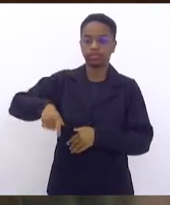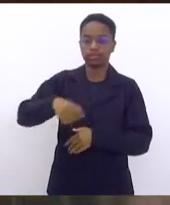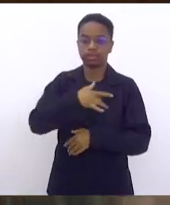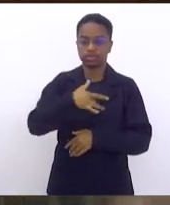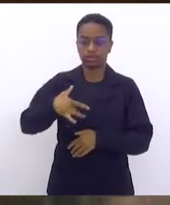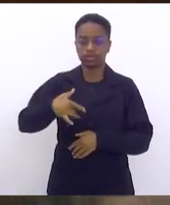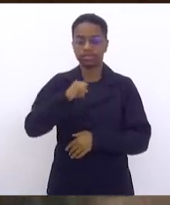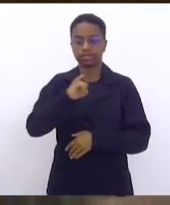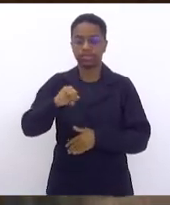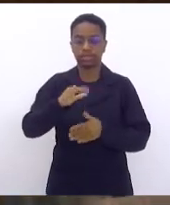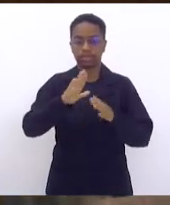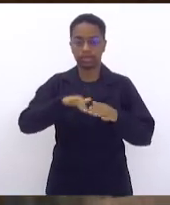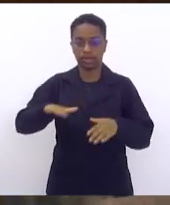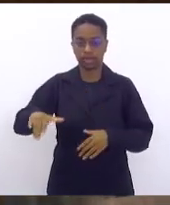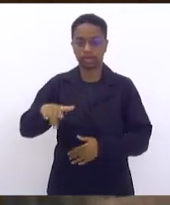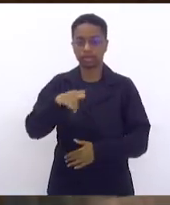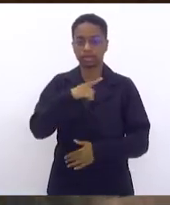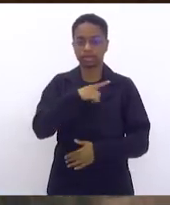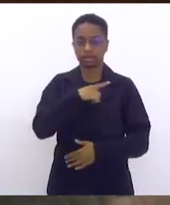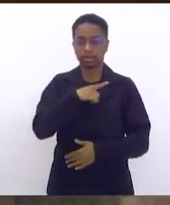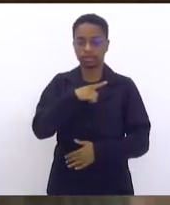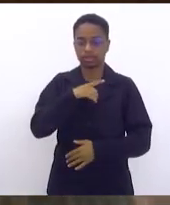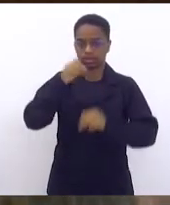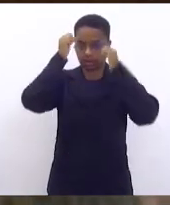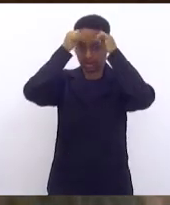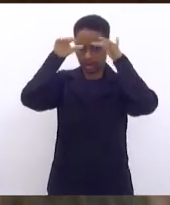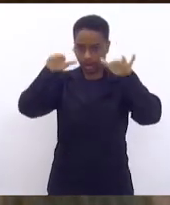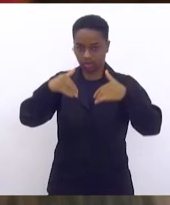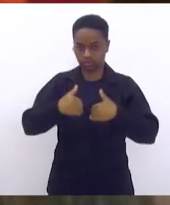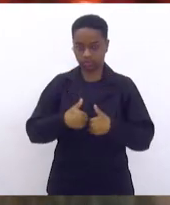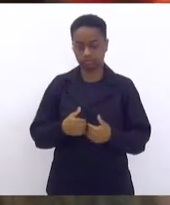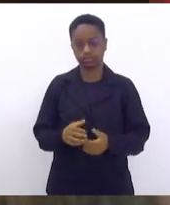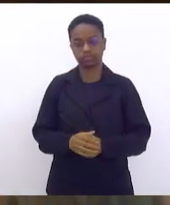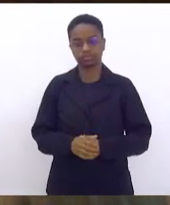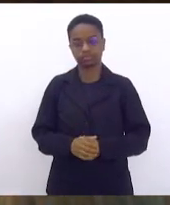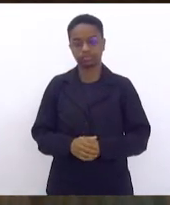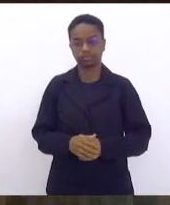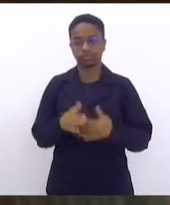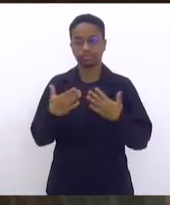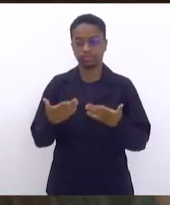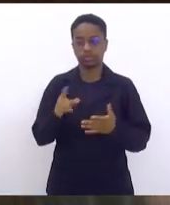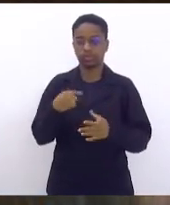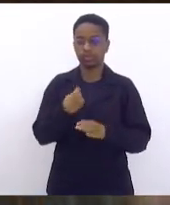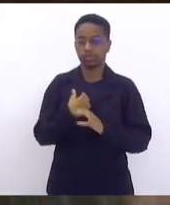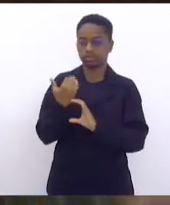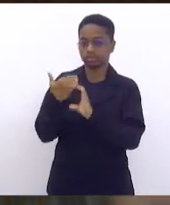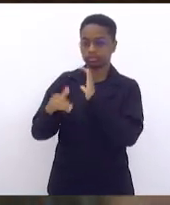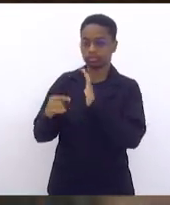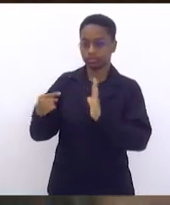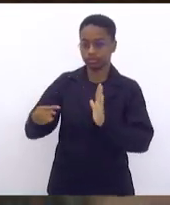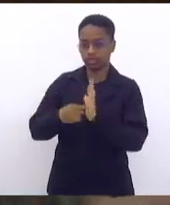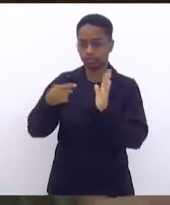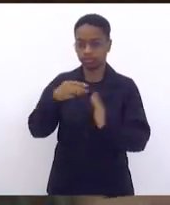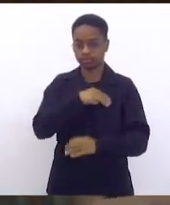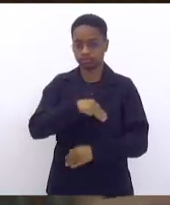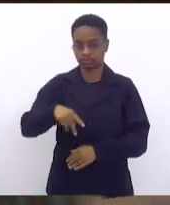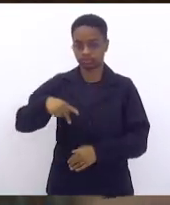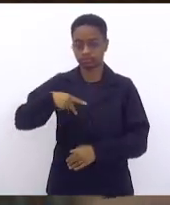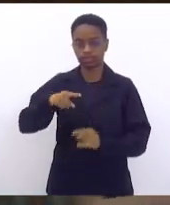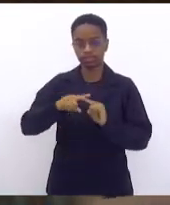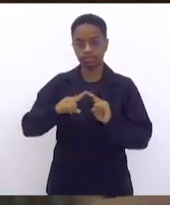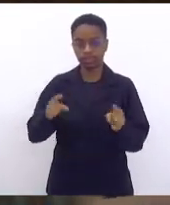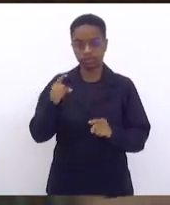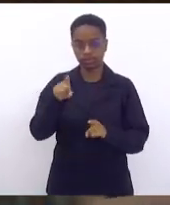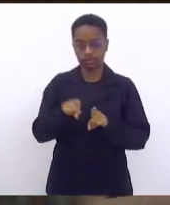crianças portadoras de TEA. Nós encaminhamos a denúncia ao Ministério Público, mas